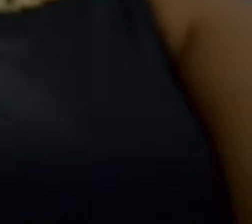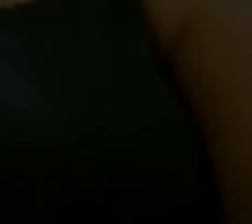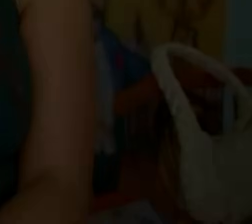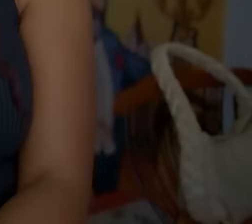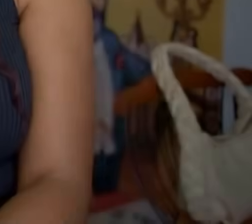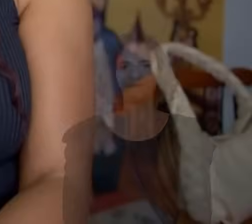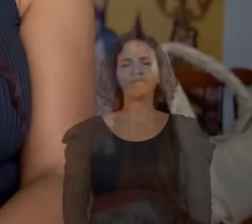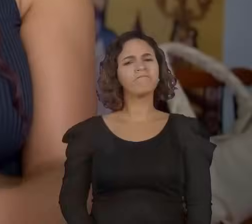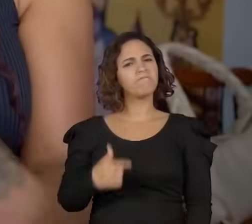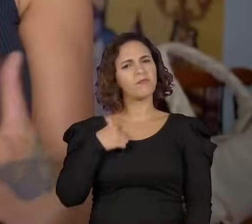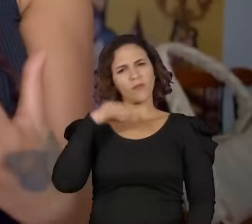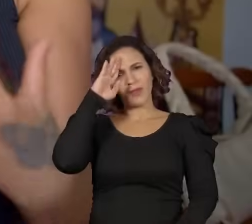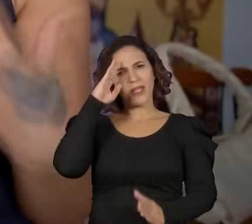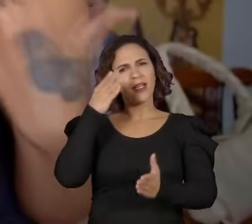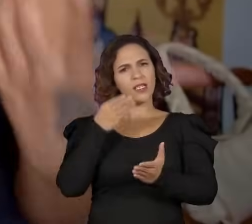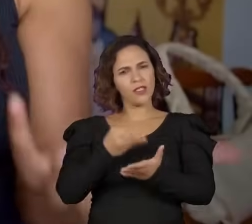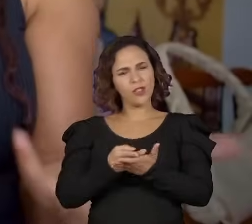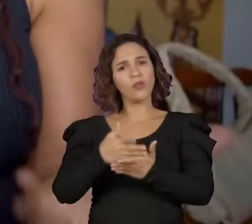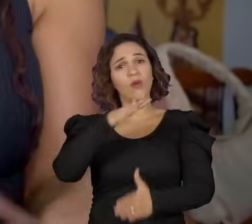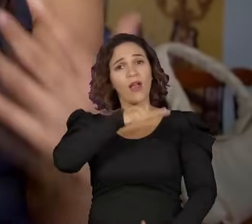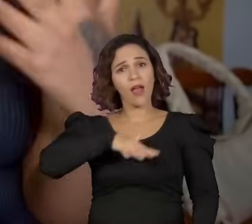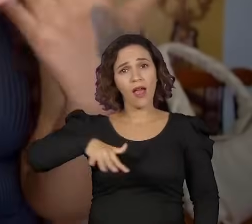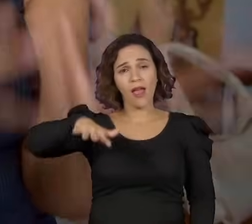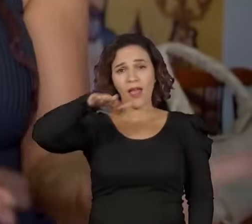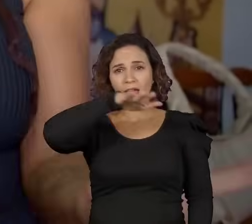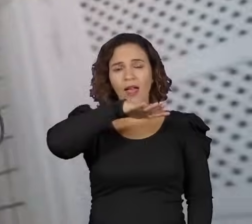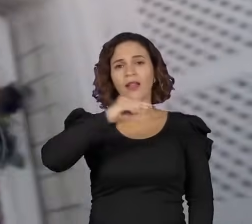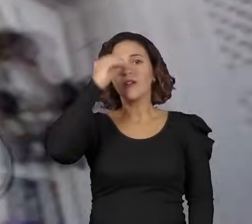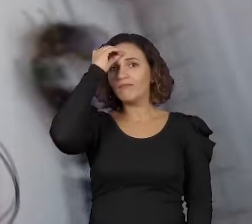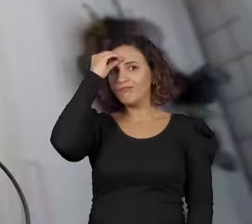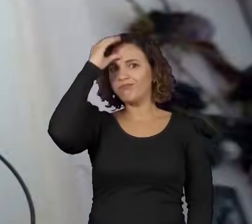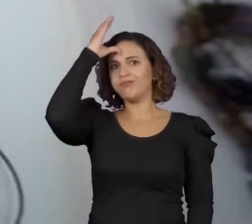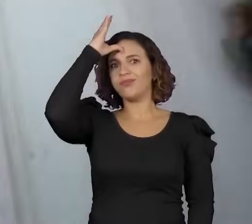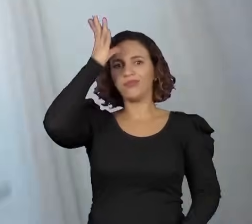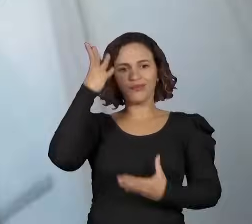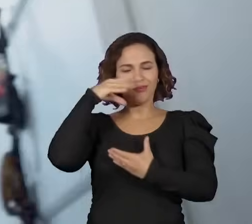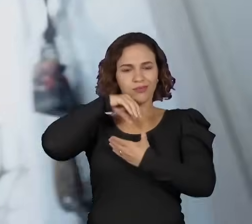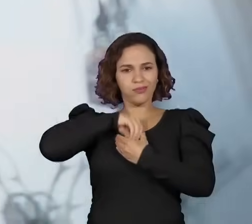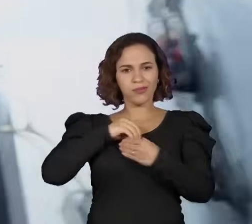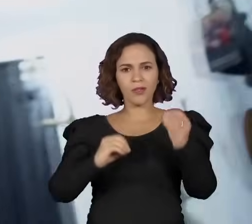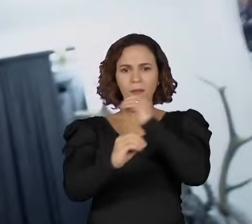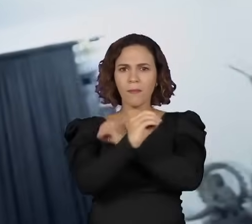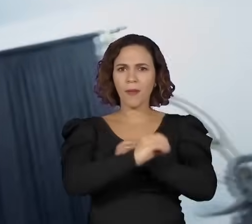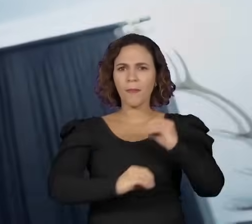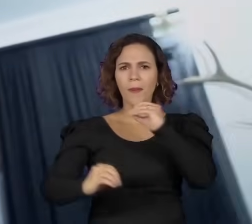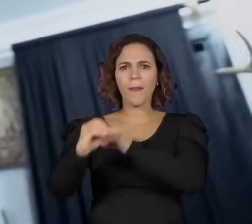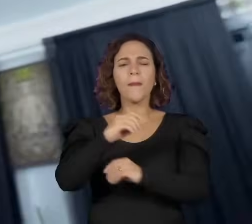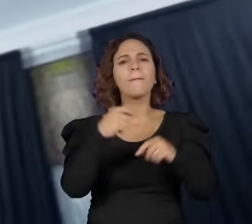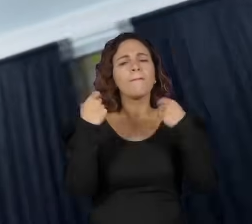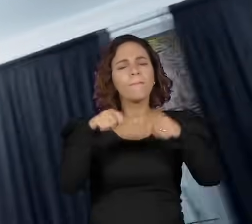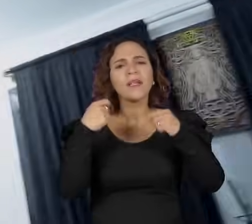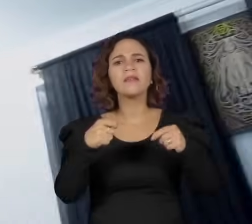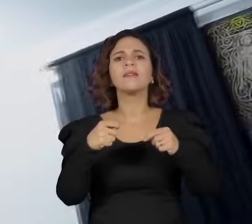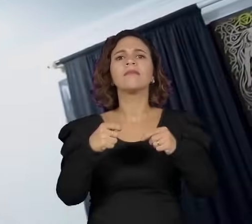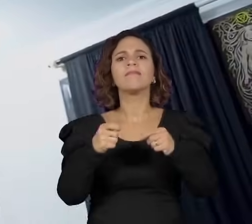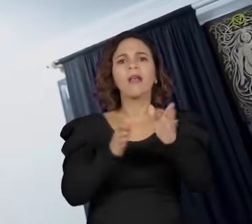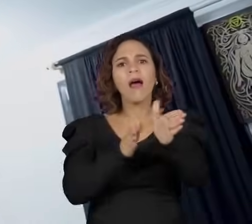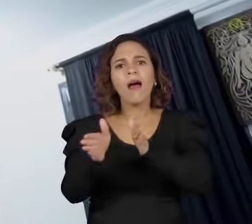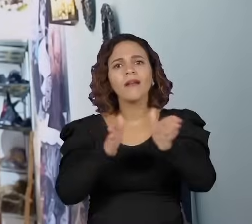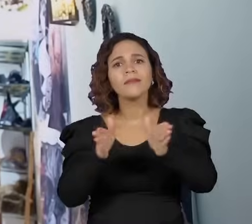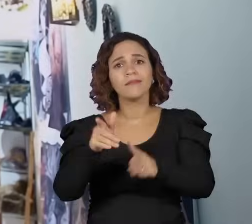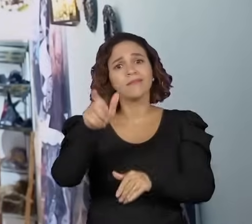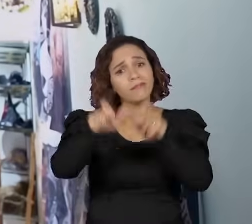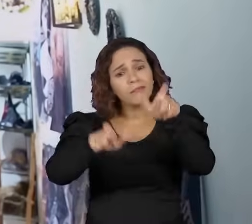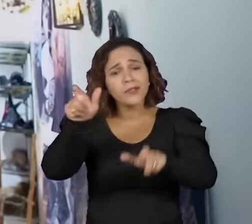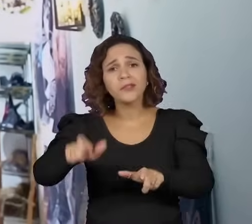Eu acredito que o esoterismo precisa acessar mais essa margem, né, essa marginalidade das pessoas de